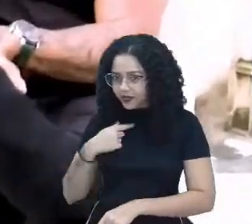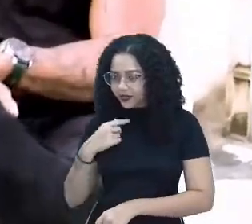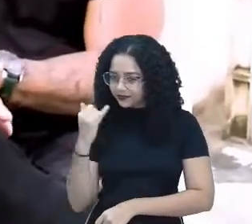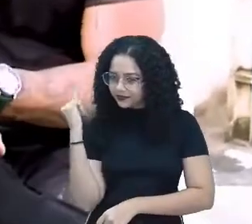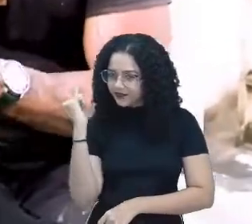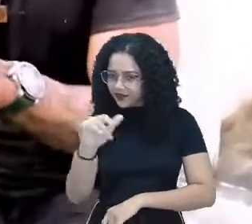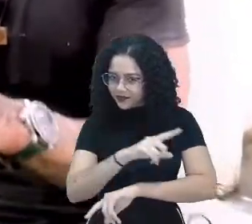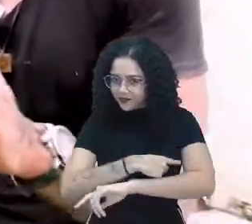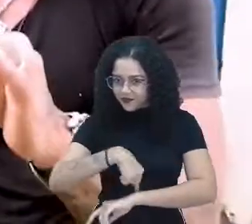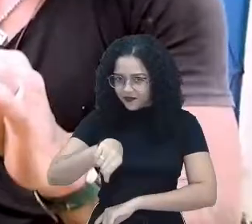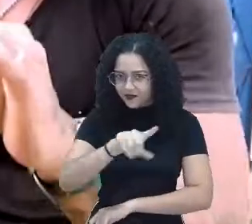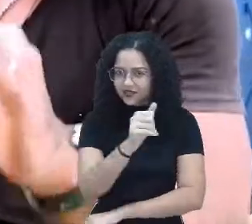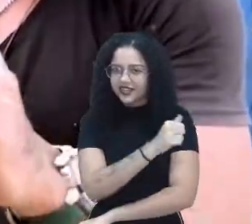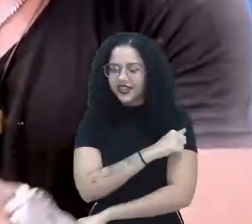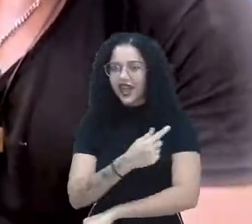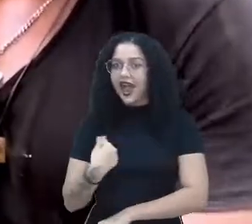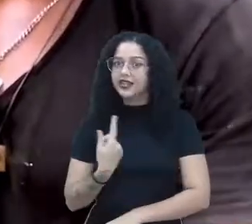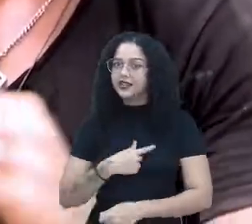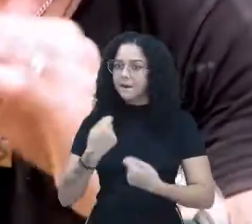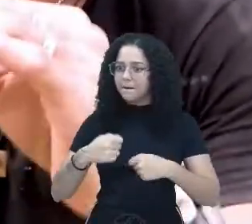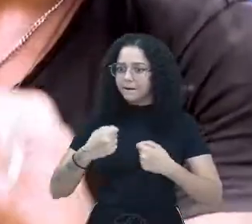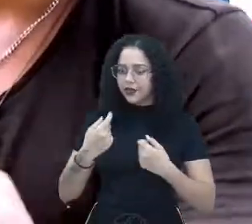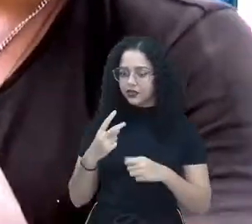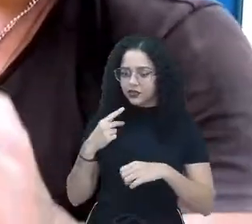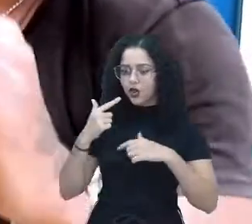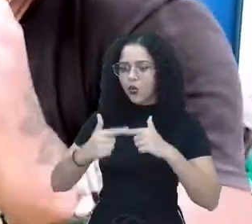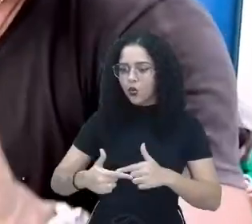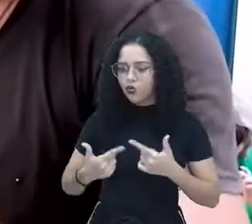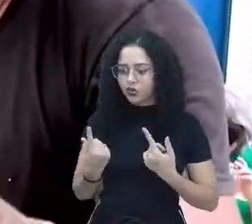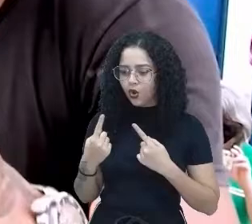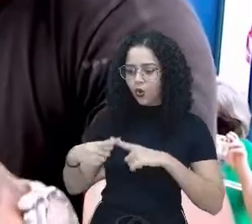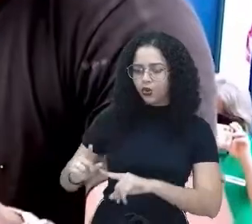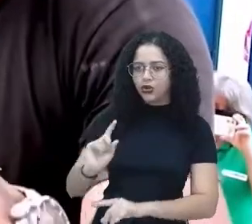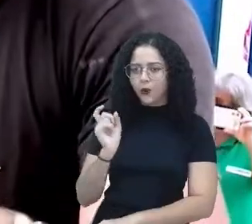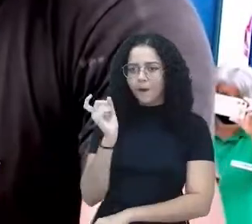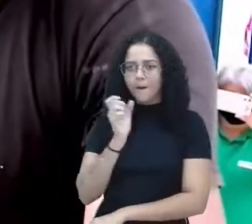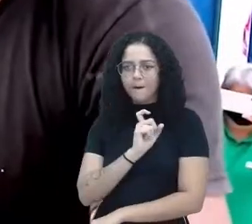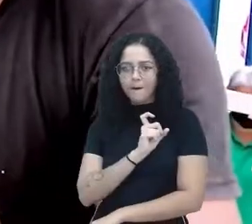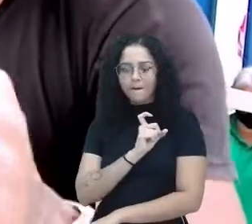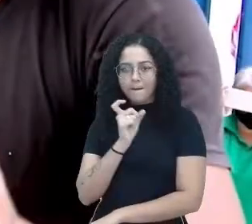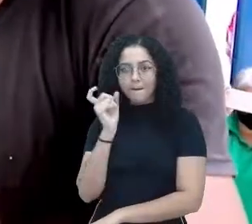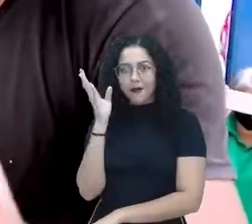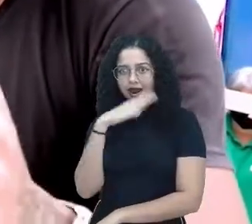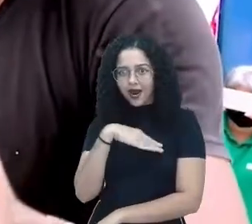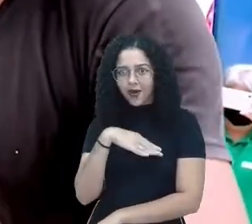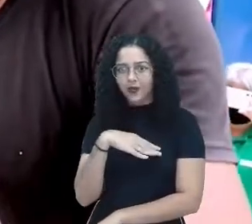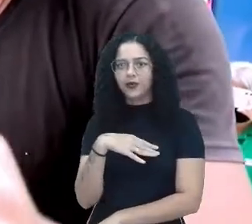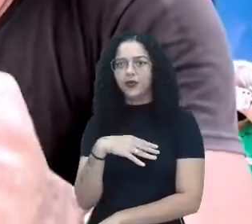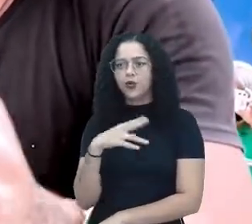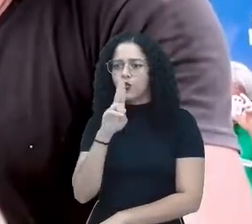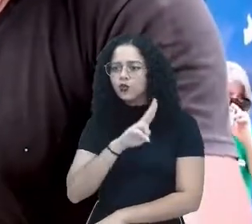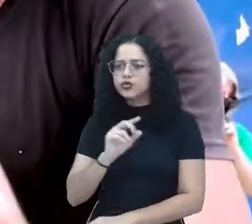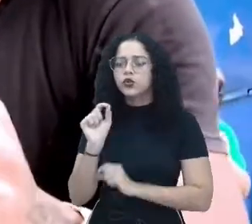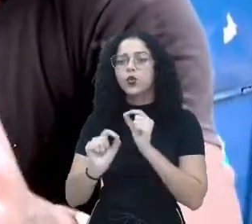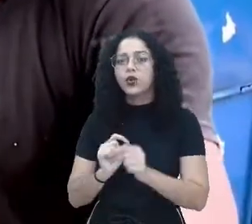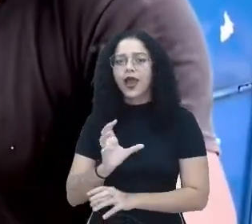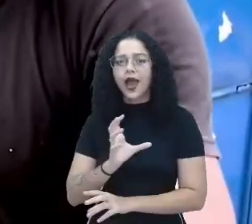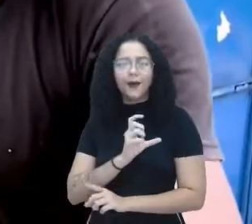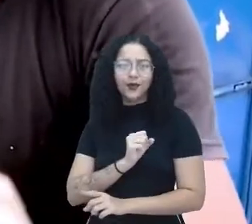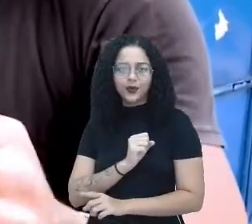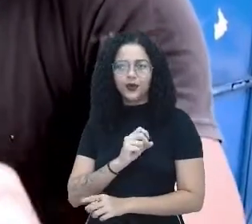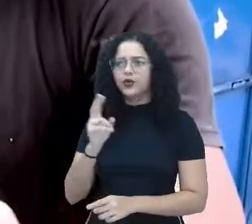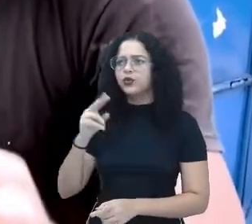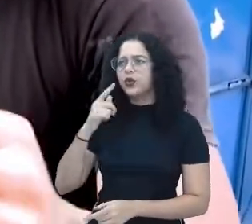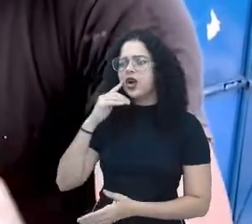estudantes, a gente precisa combater o mal e a gente só combate o mal através do amor. Nunca acredite que uma forma de